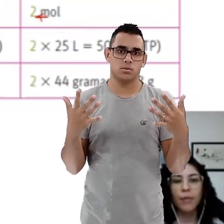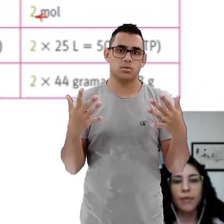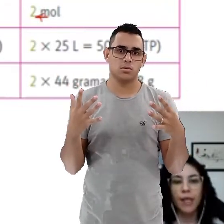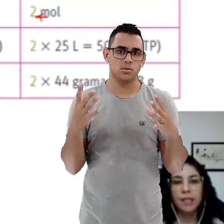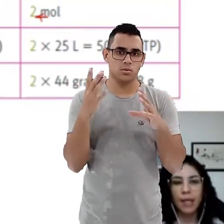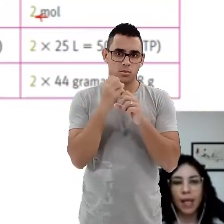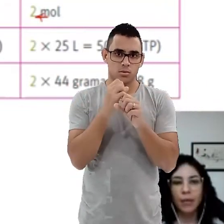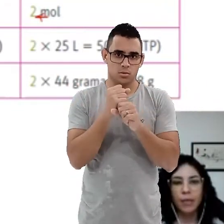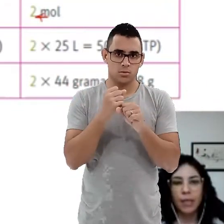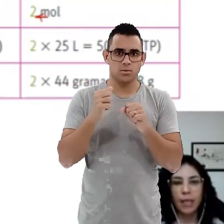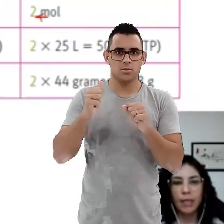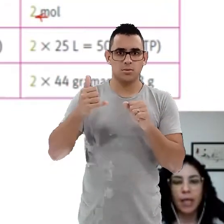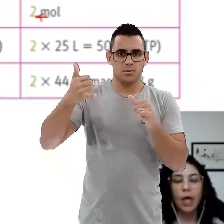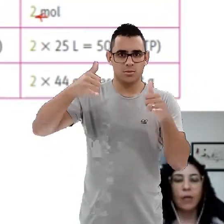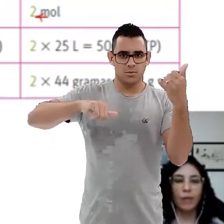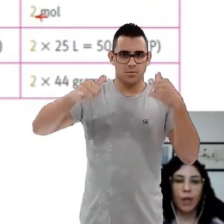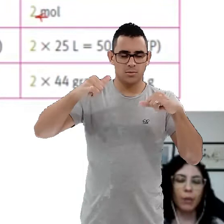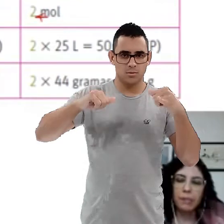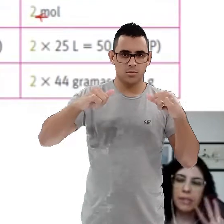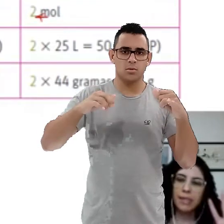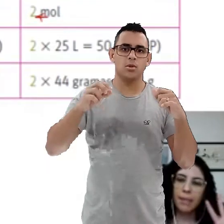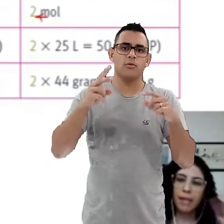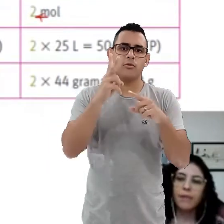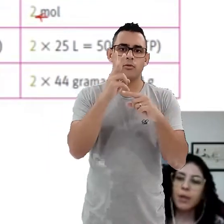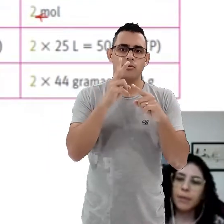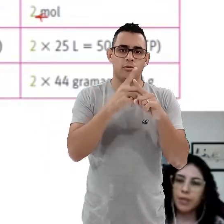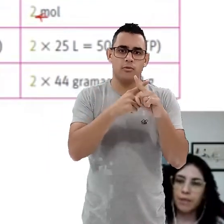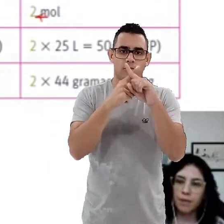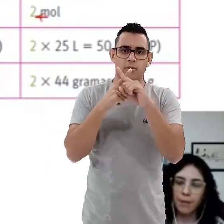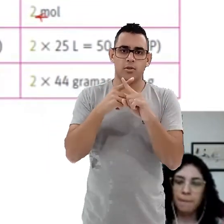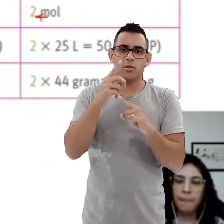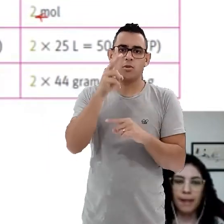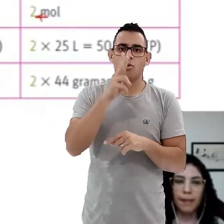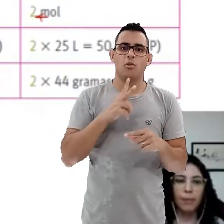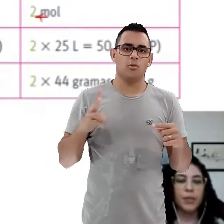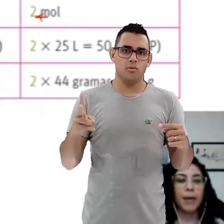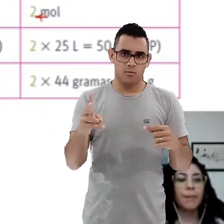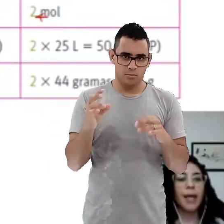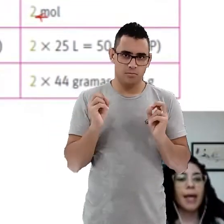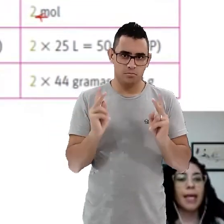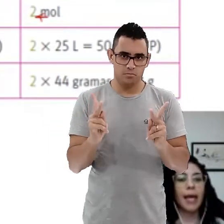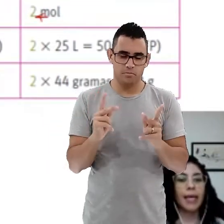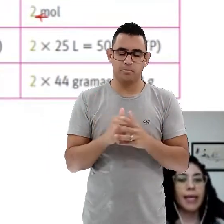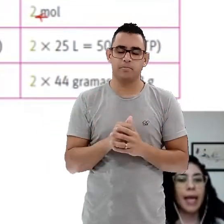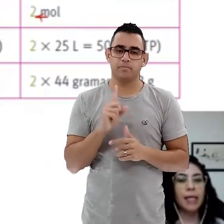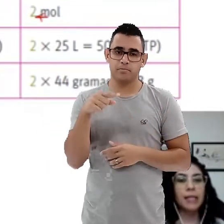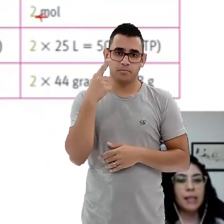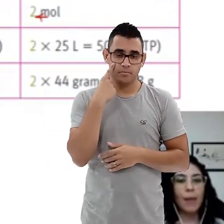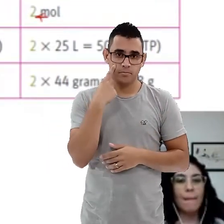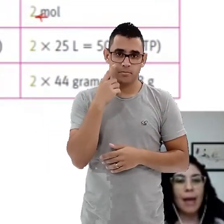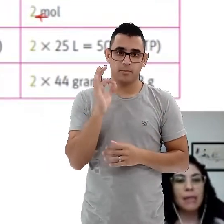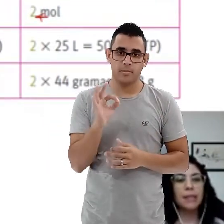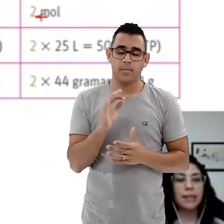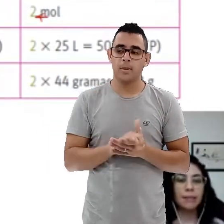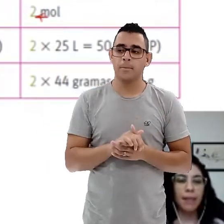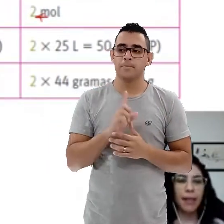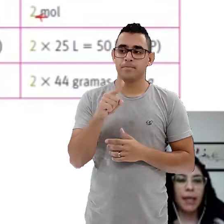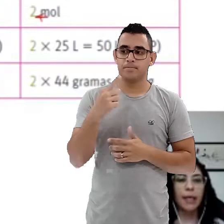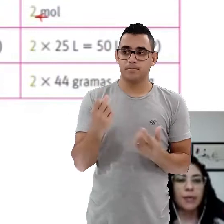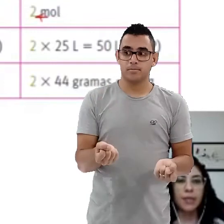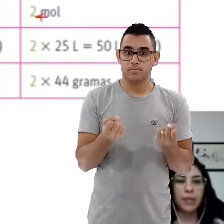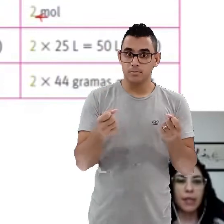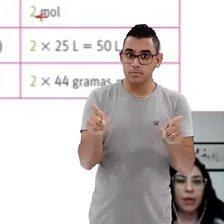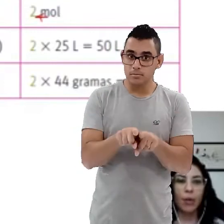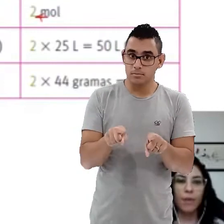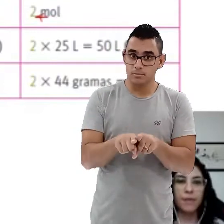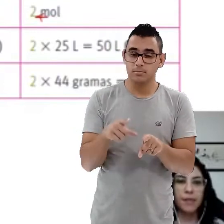estequiométrico vezes aquela quantidade de volume. Mas essa parte do volume a gente vai ver depois, tá? E aí, em relação à massa também.